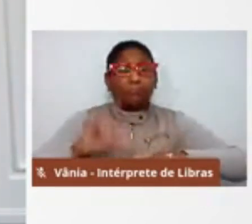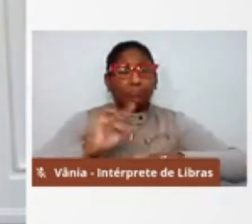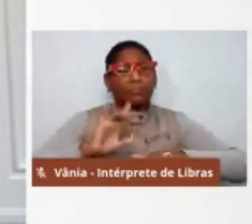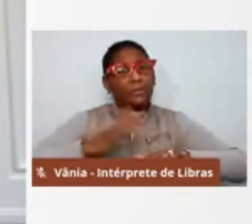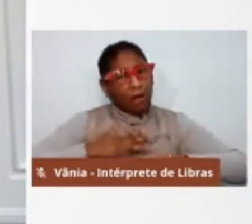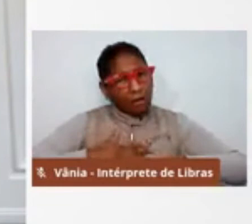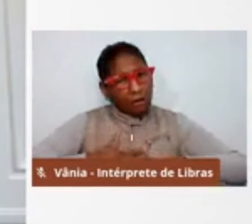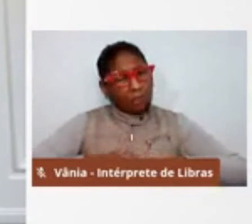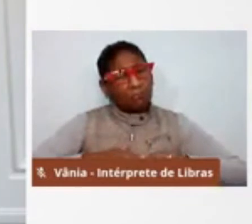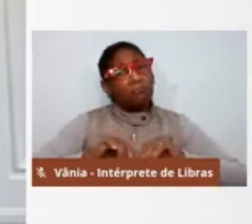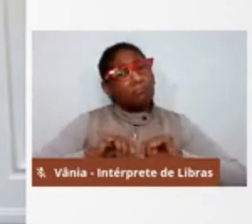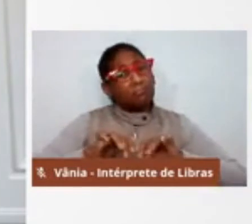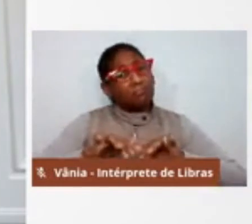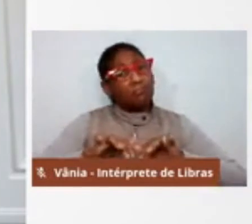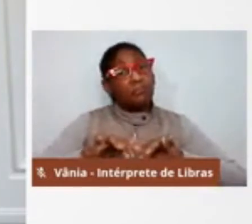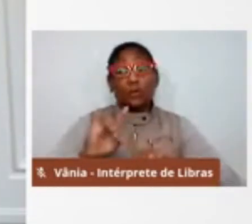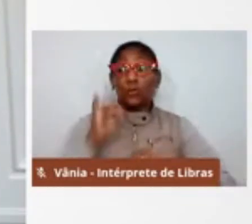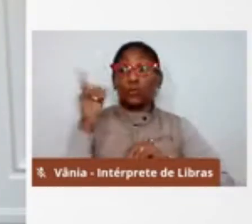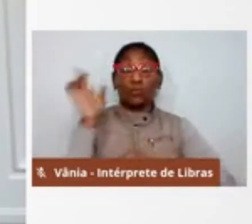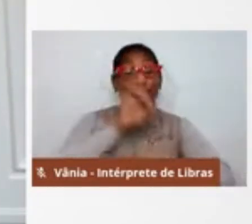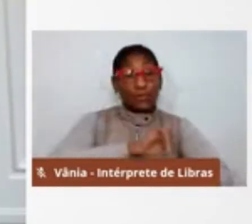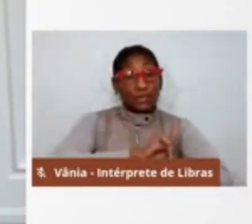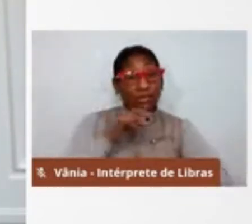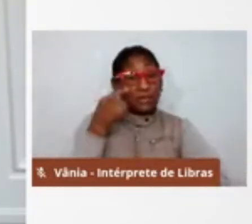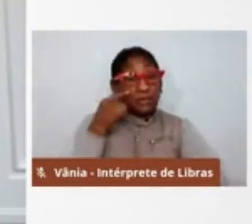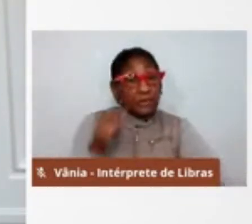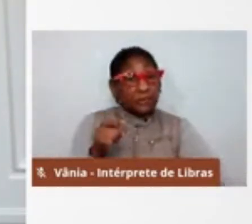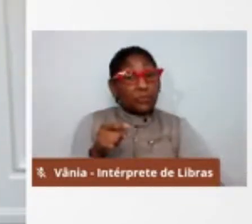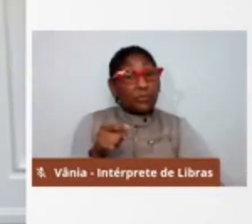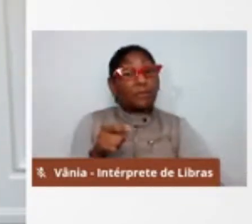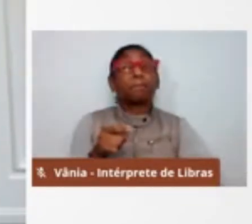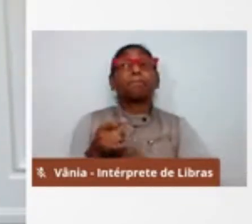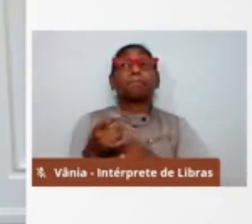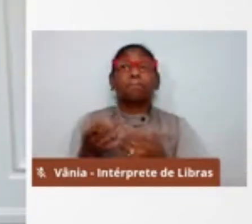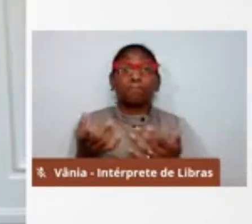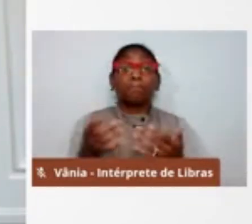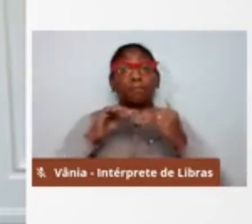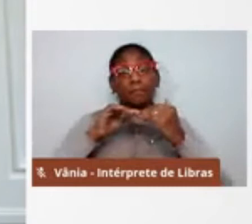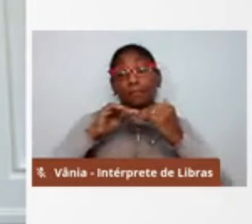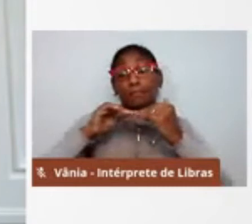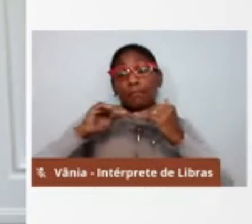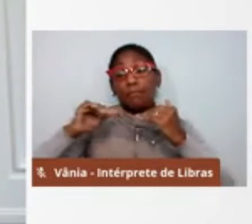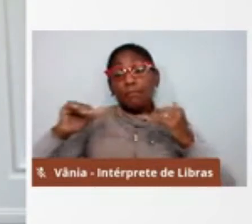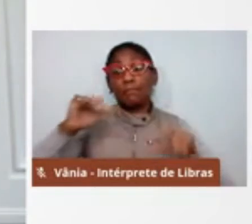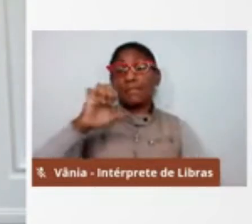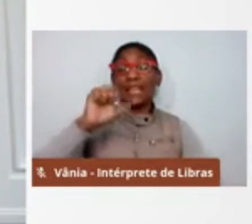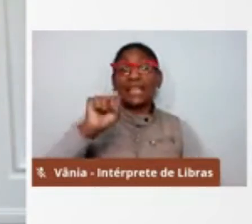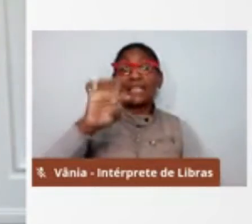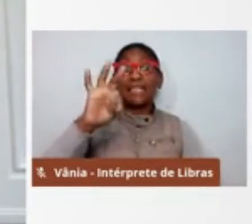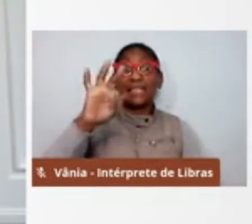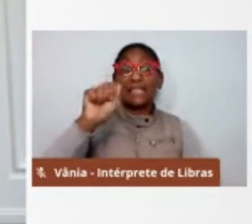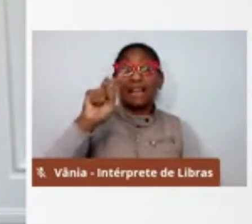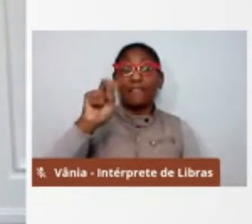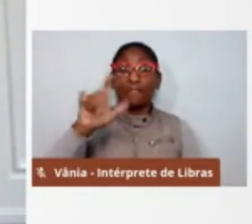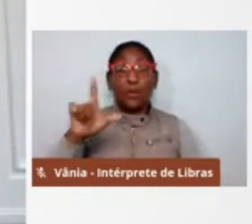casos, e nos últimos dias a gente tem observado até uma certa estabilização em regiões da